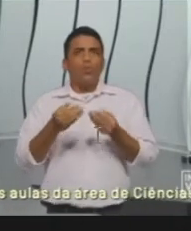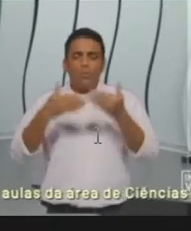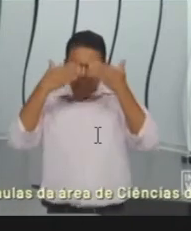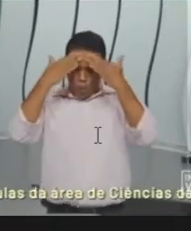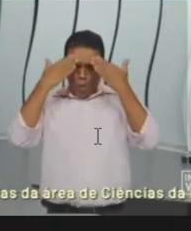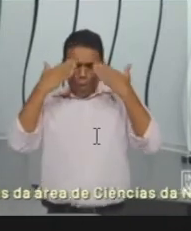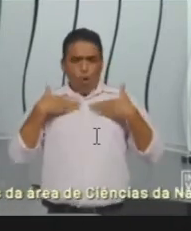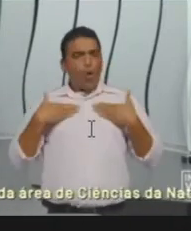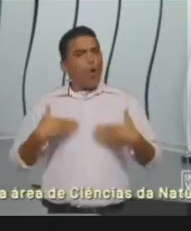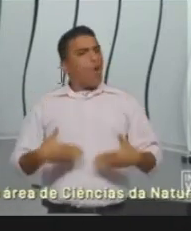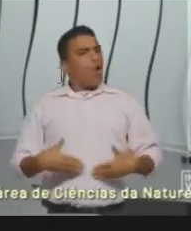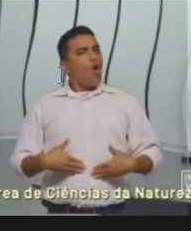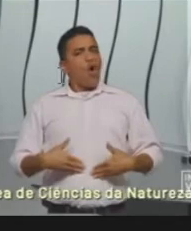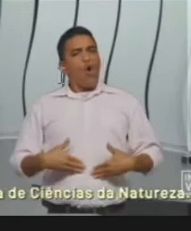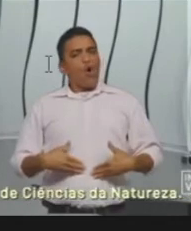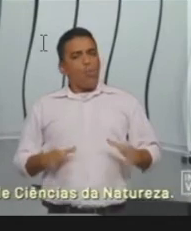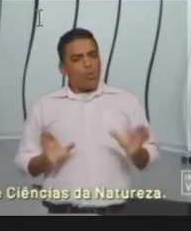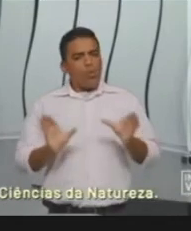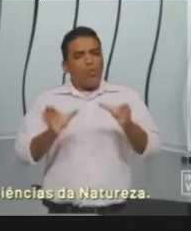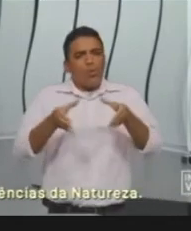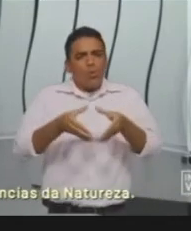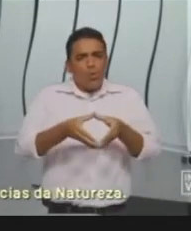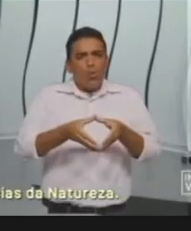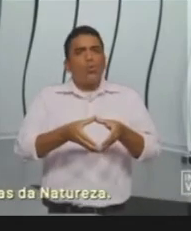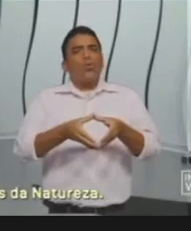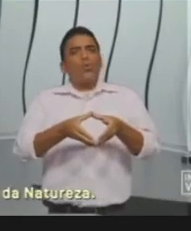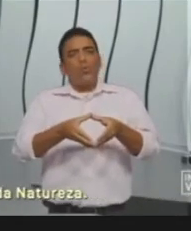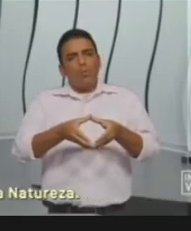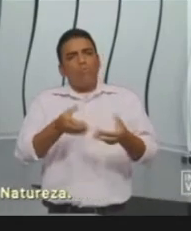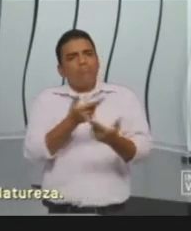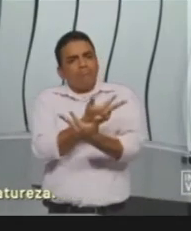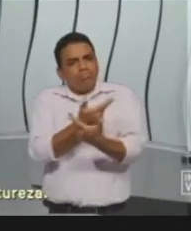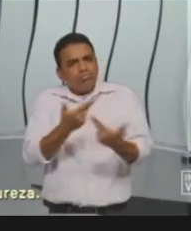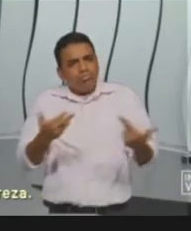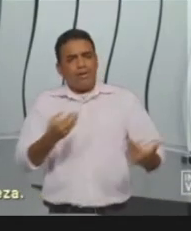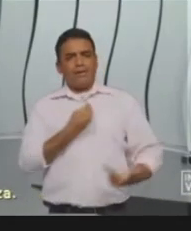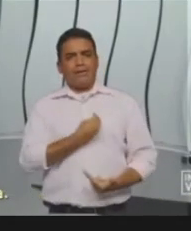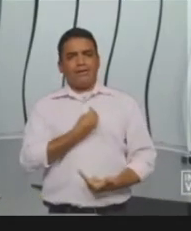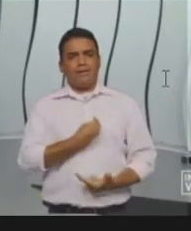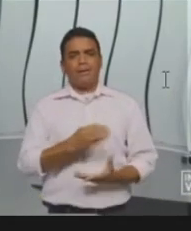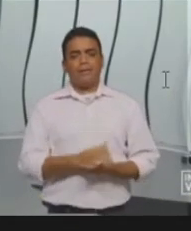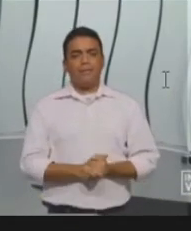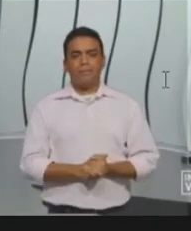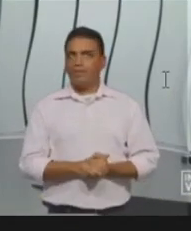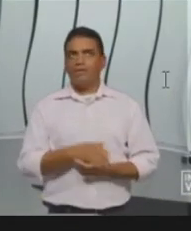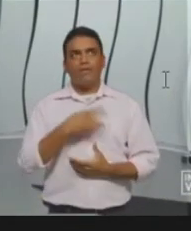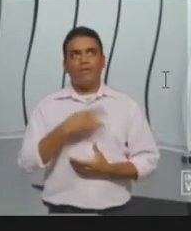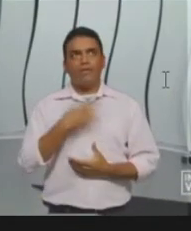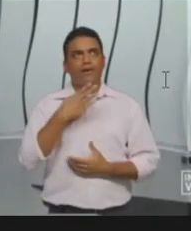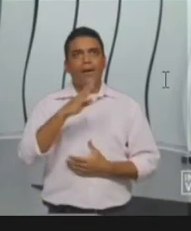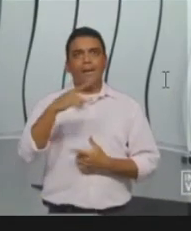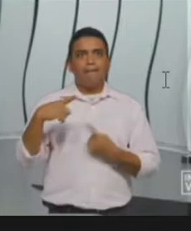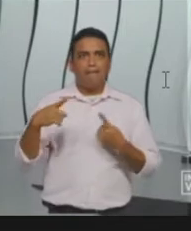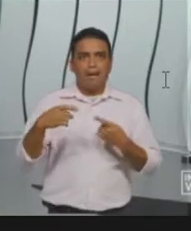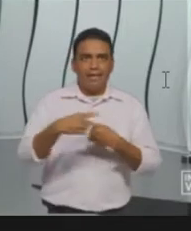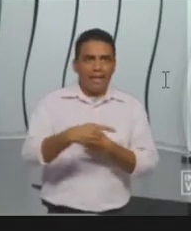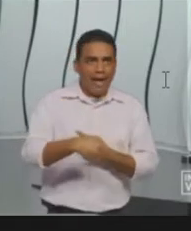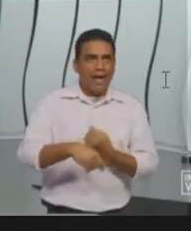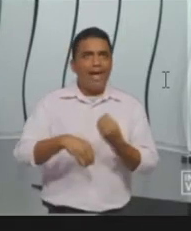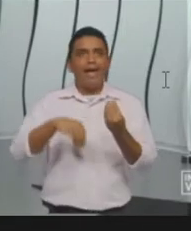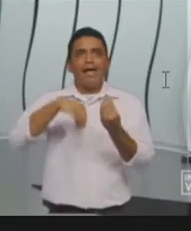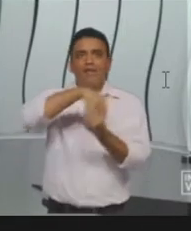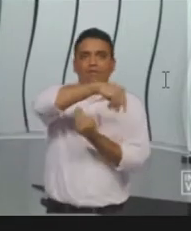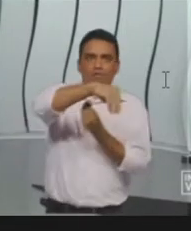exemplo do grande grupo de animais, tá? Então agora eu não vou falar de bactéria, não vou falar de fungo, não vou falar